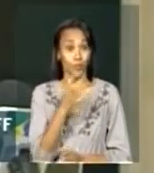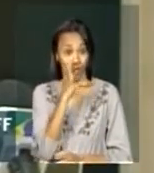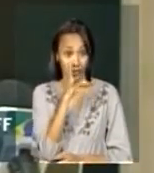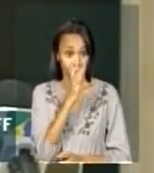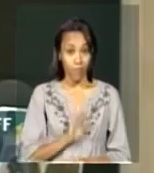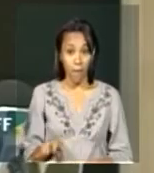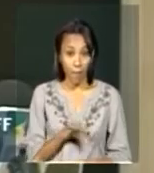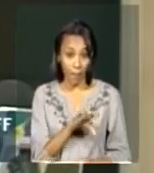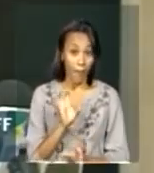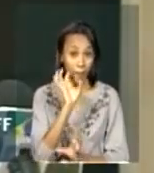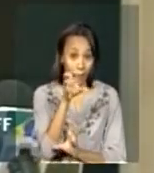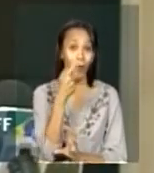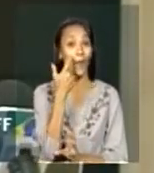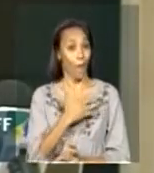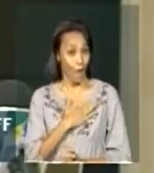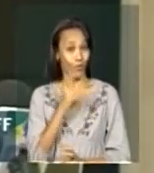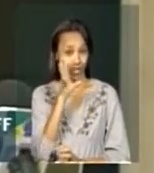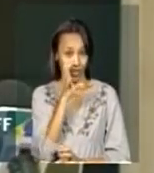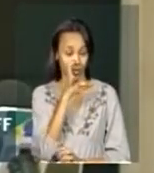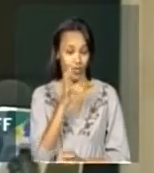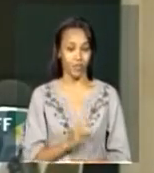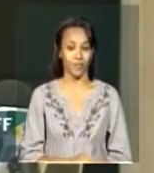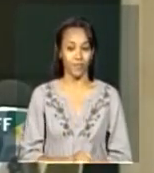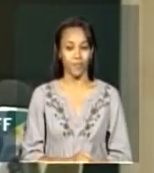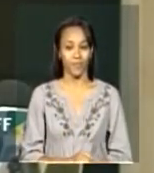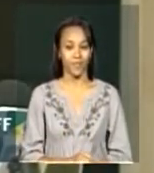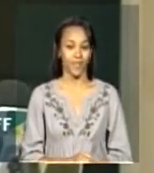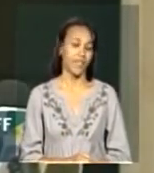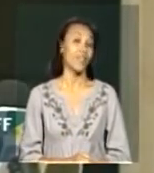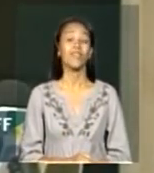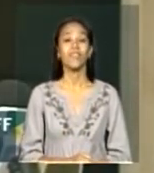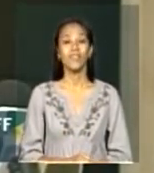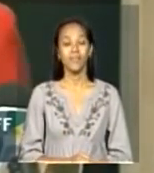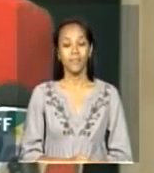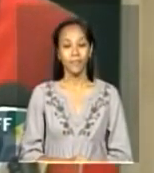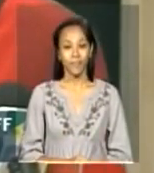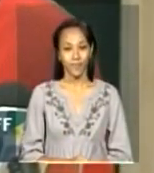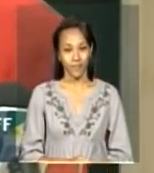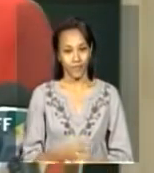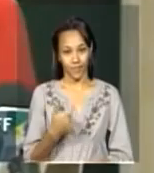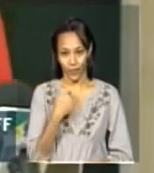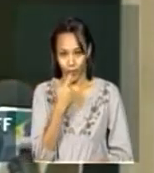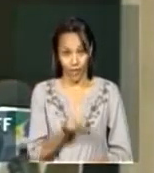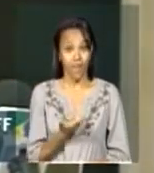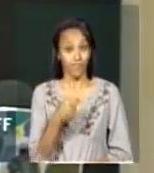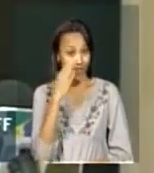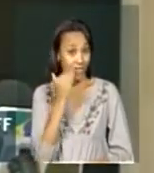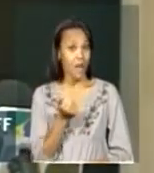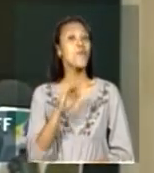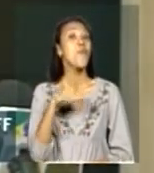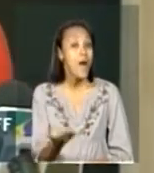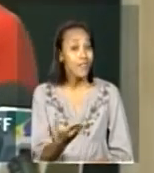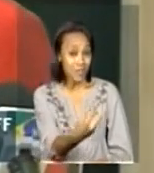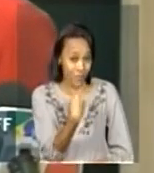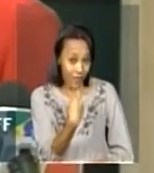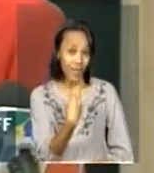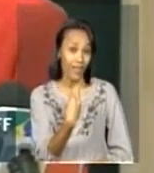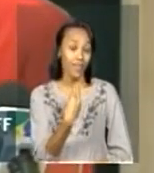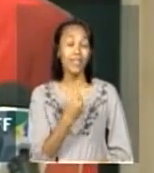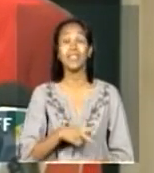basquete também. Ah, meu querido, eu não vou dizer que você vai sabe quando